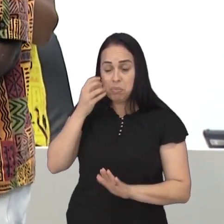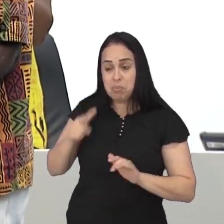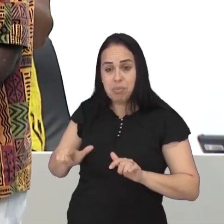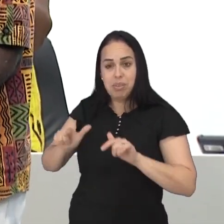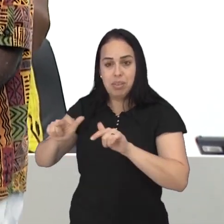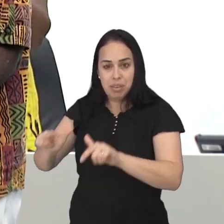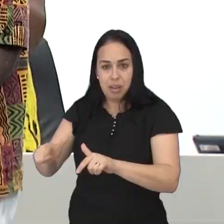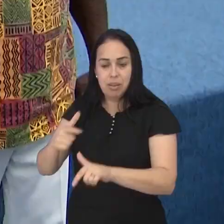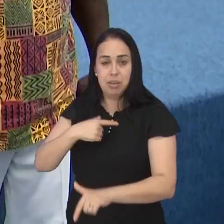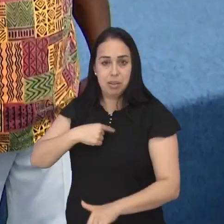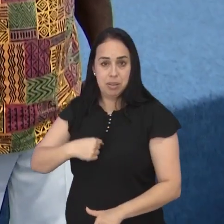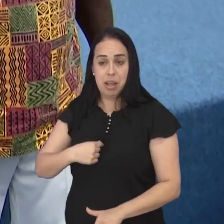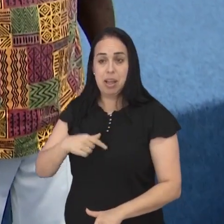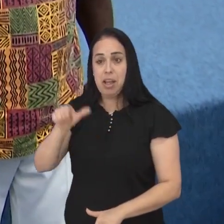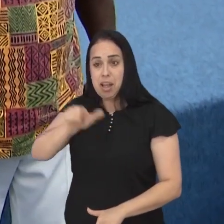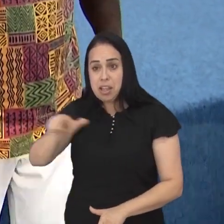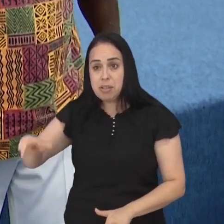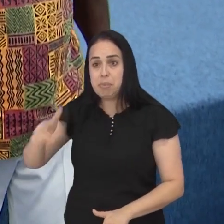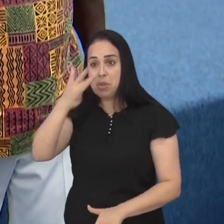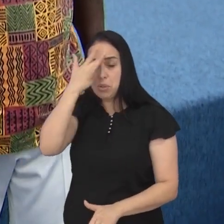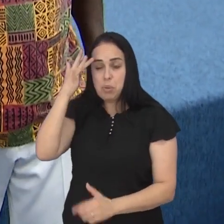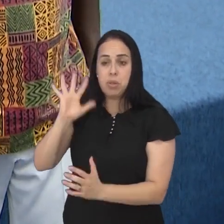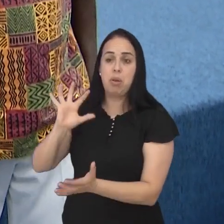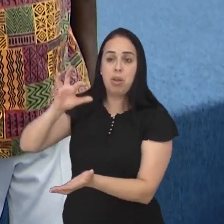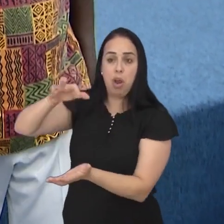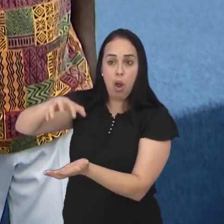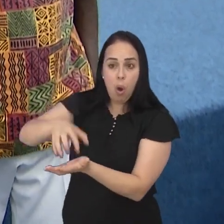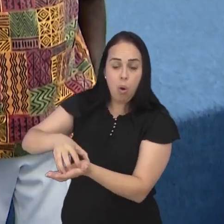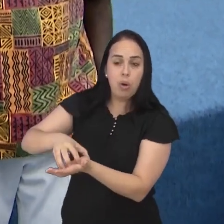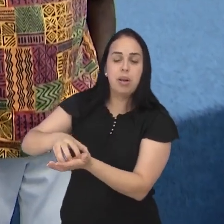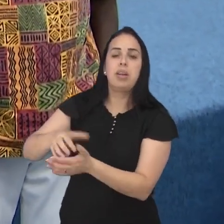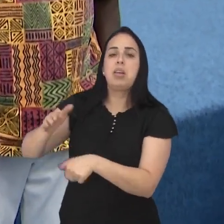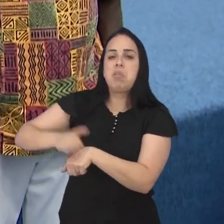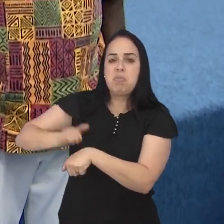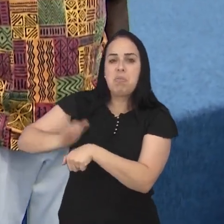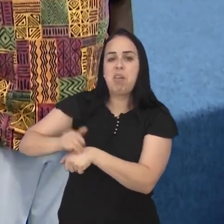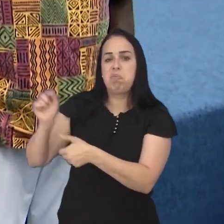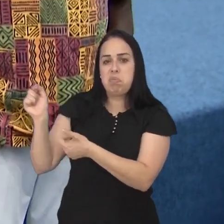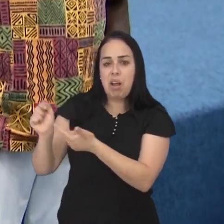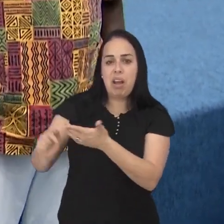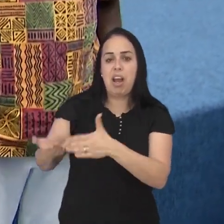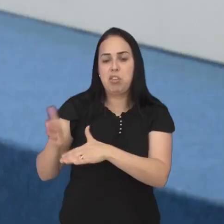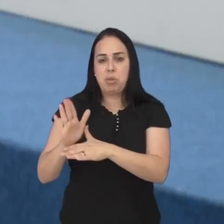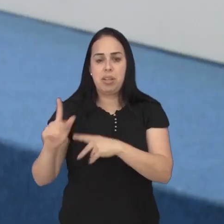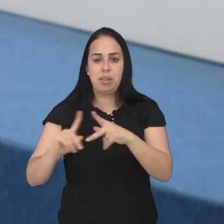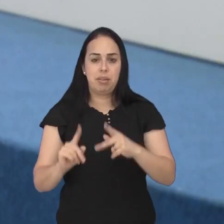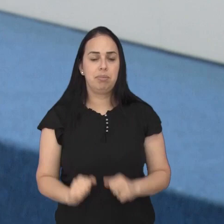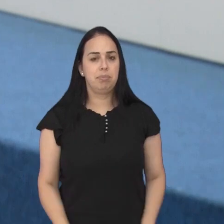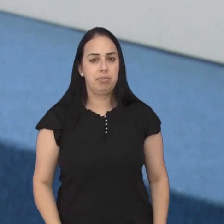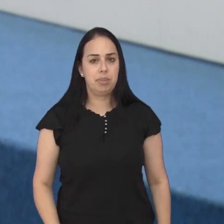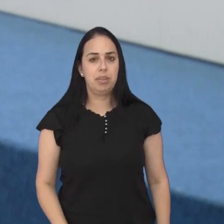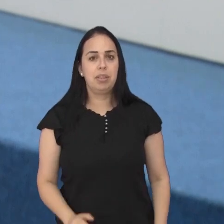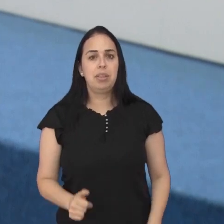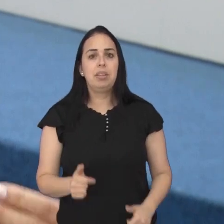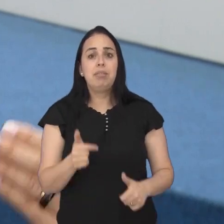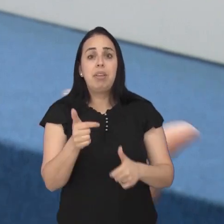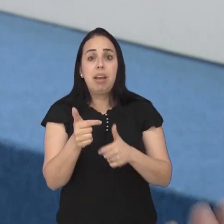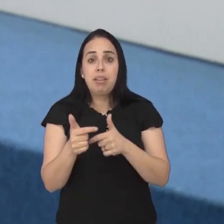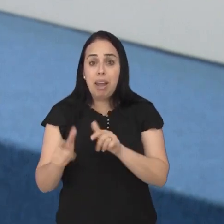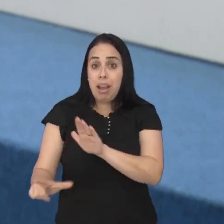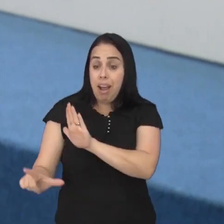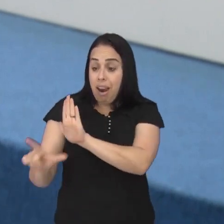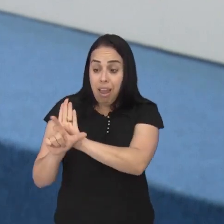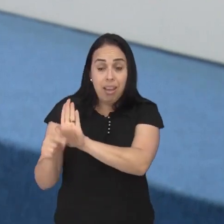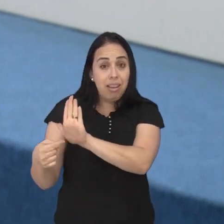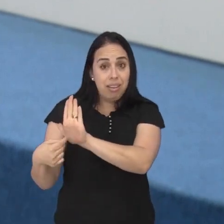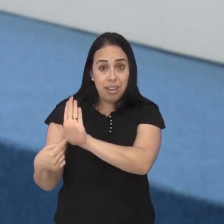medalha Cassiano Ricardo, concedida a pessoas e entidades responsáveis por grandes feitos na cidade. E é todo um trabalho, tem a